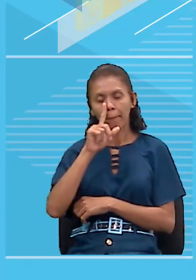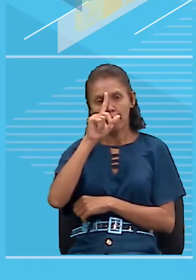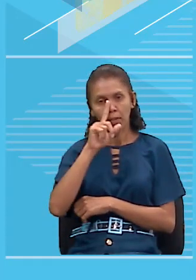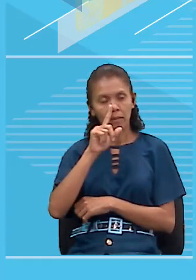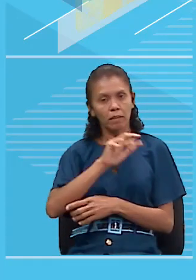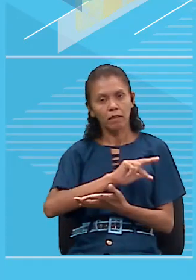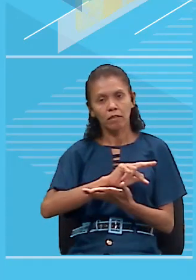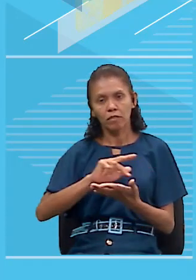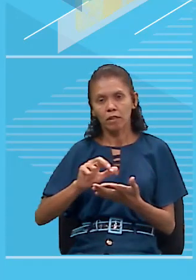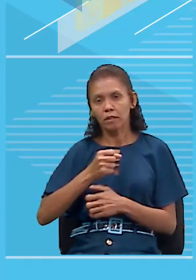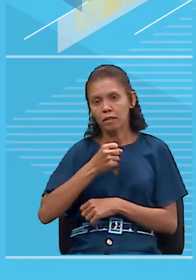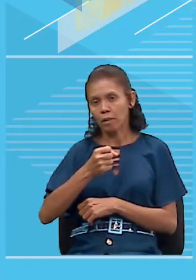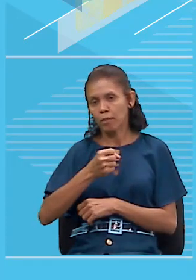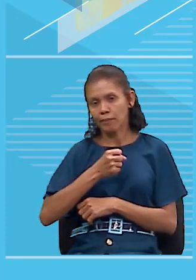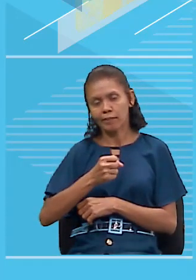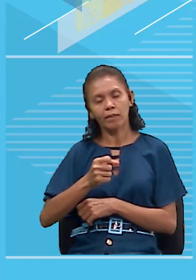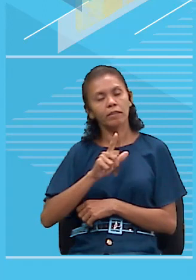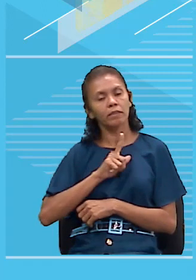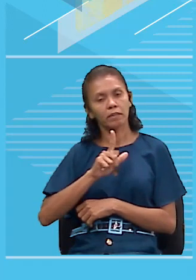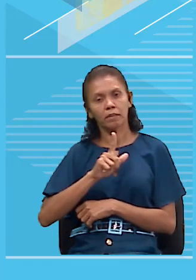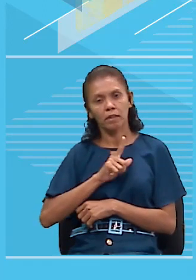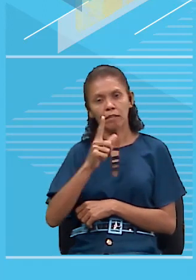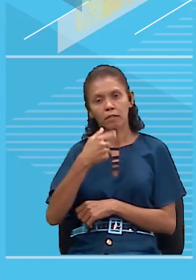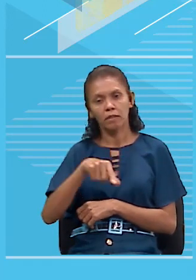tem várias reportagens sobre isso várias